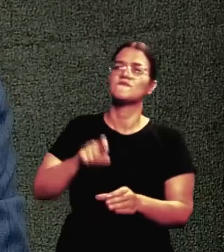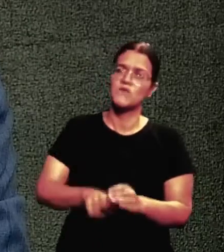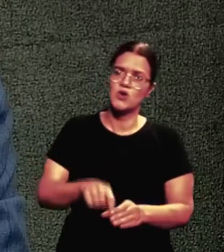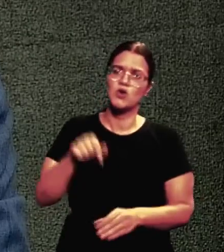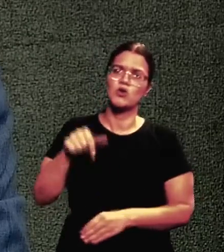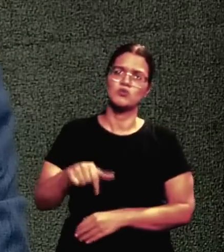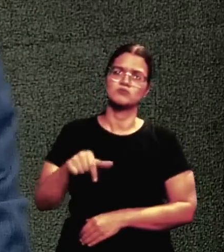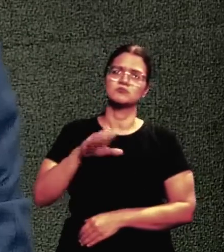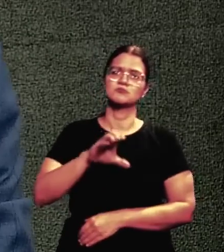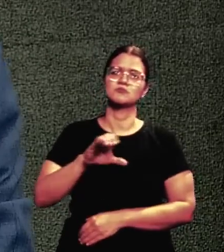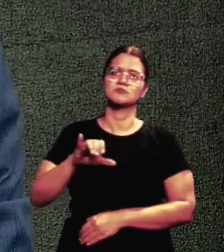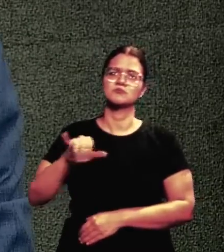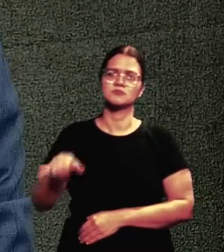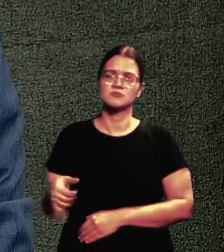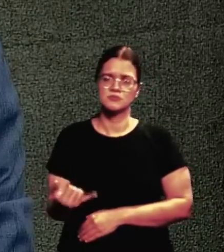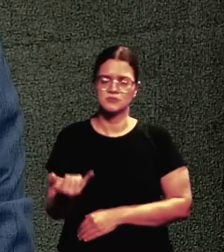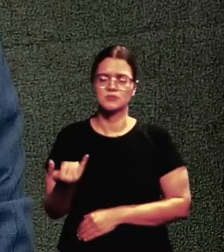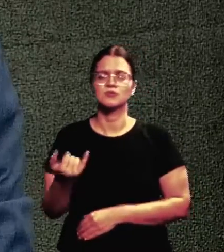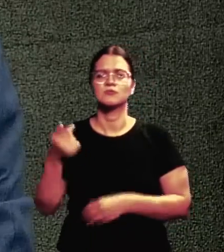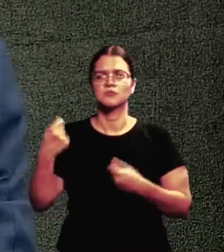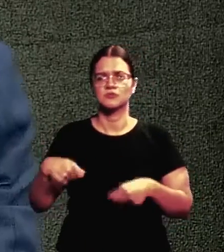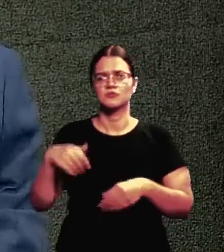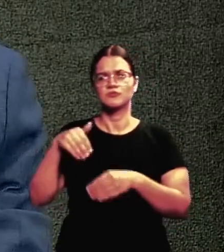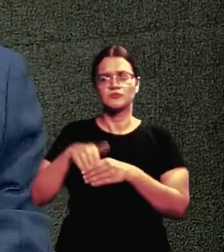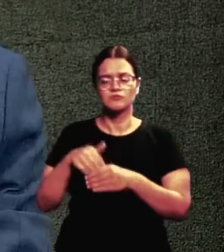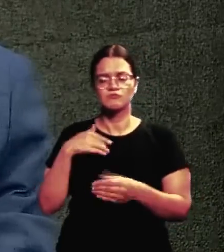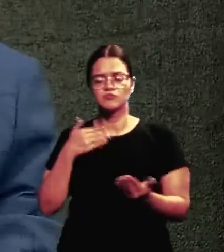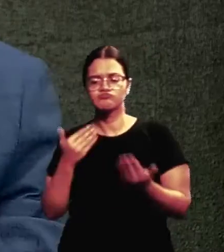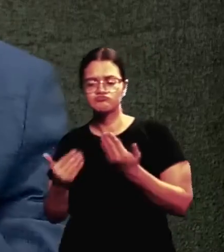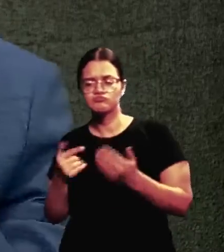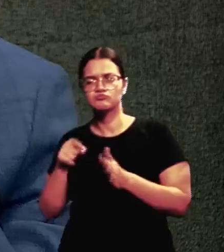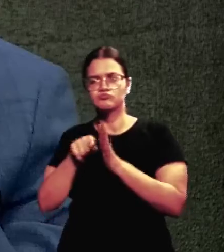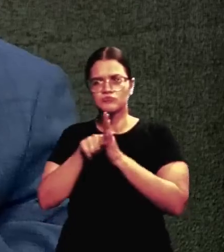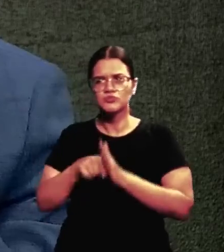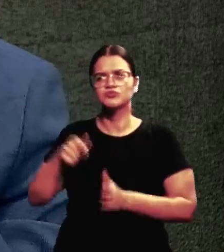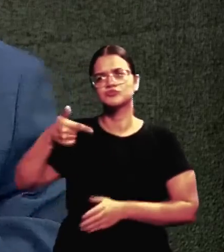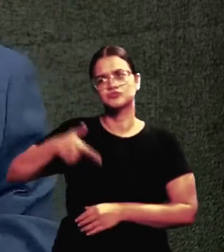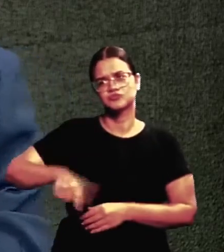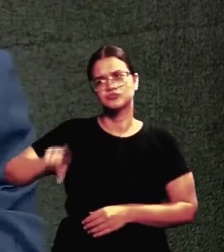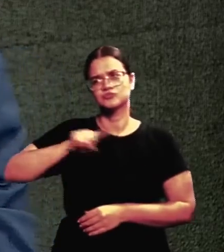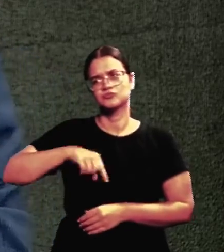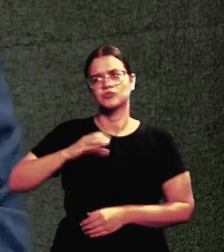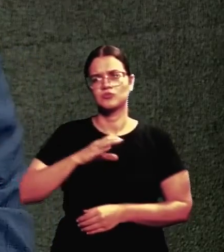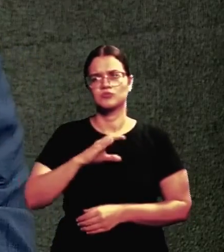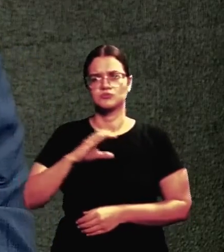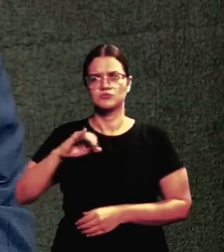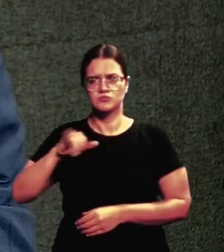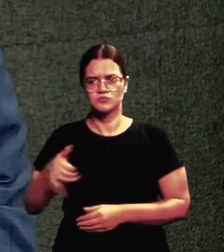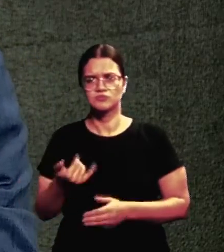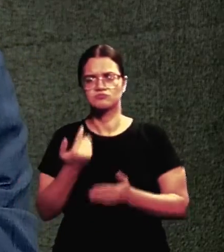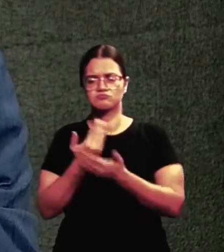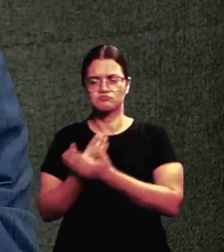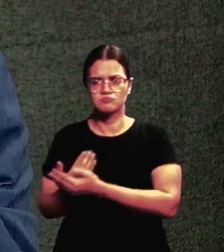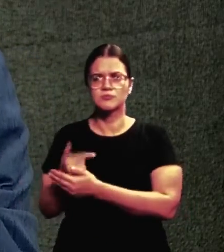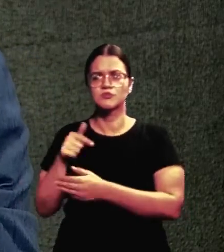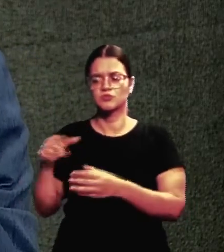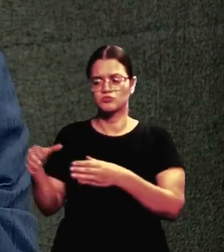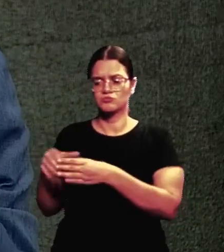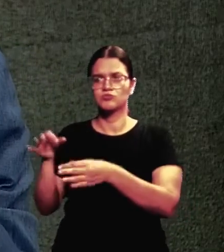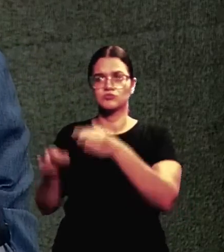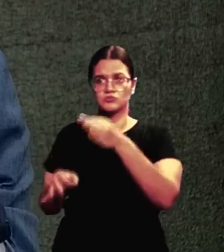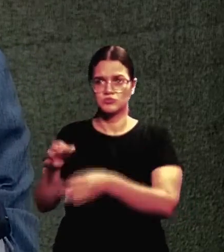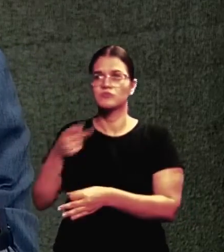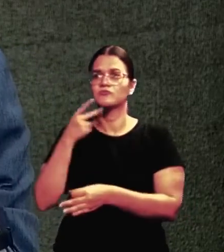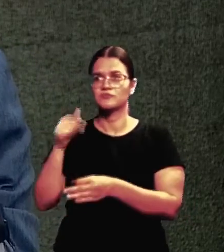emenda deve ser submetida à análise novamente da comissão. Portanto, Procuradoria